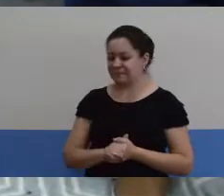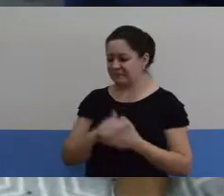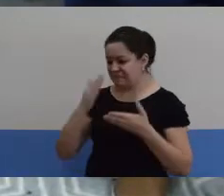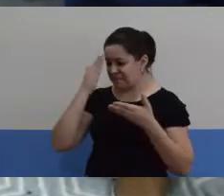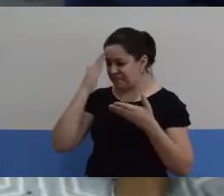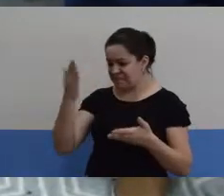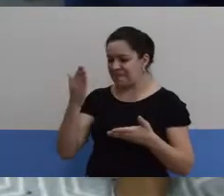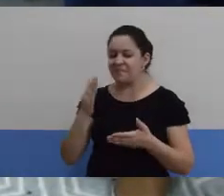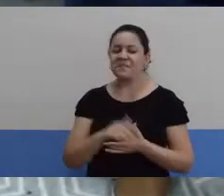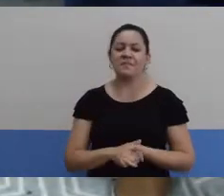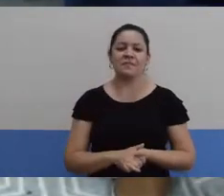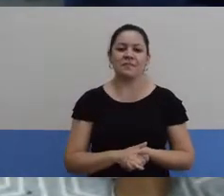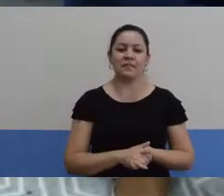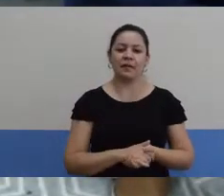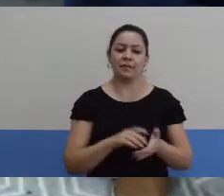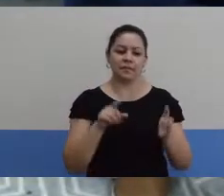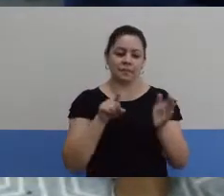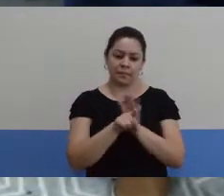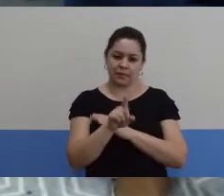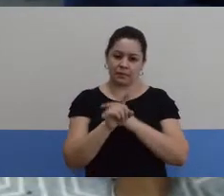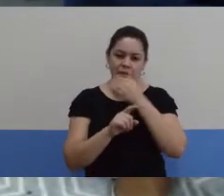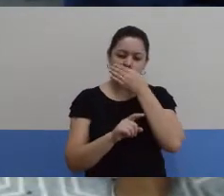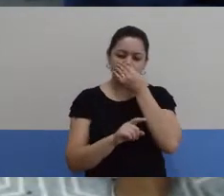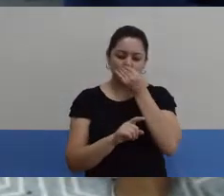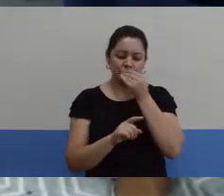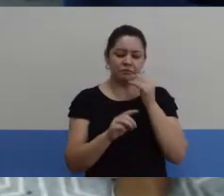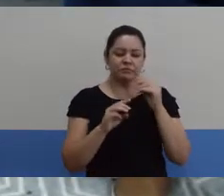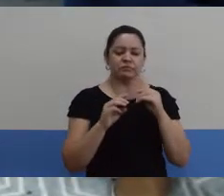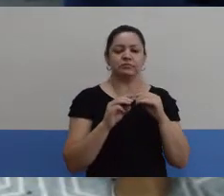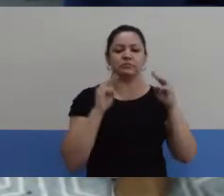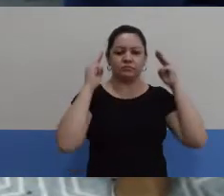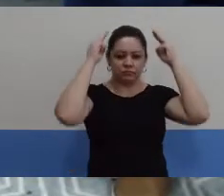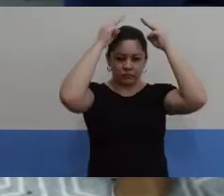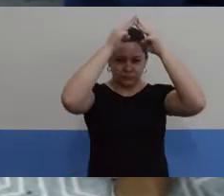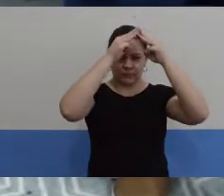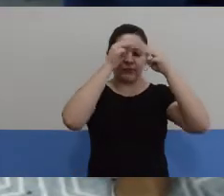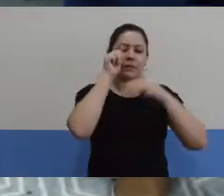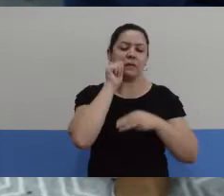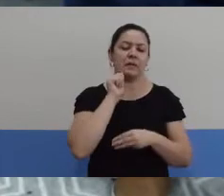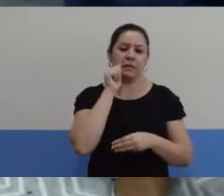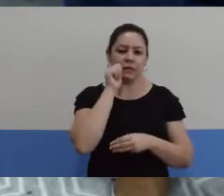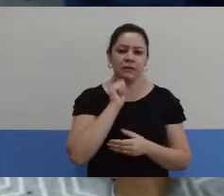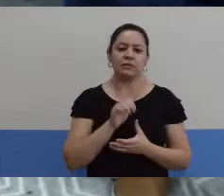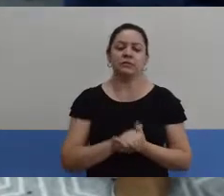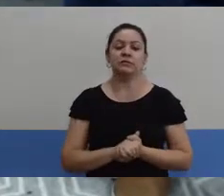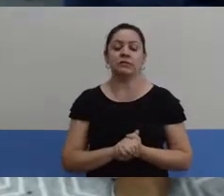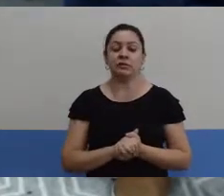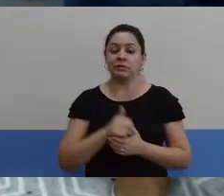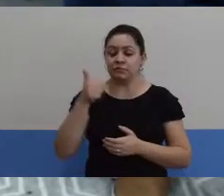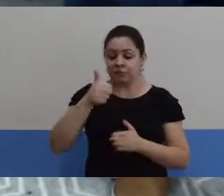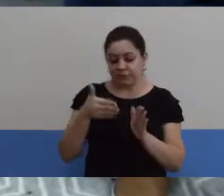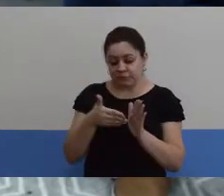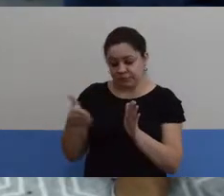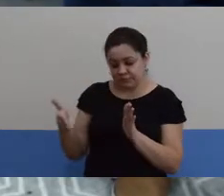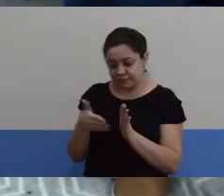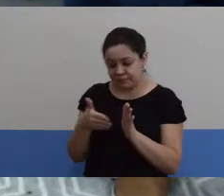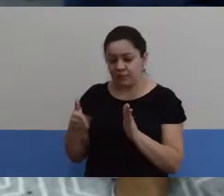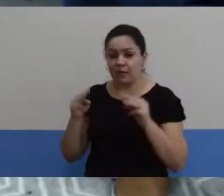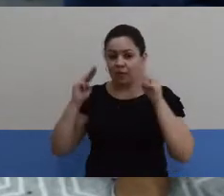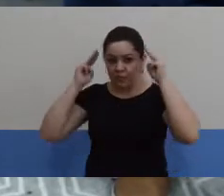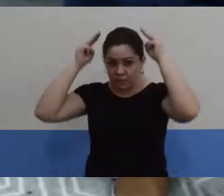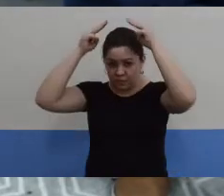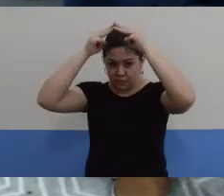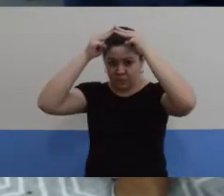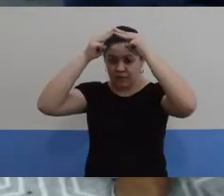então para mais uma pergunta ao Dom Hamilton. A primeira fase do Sínodo dos Bispos é a fase